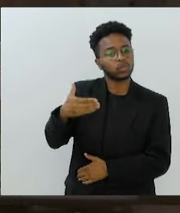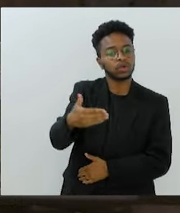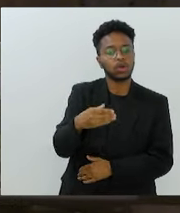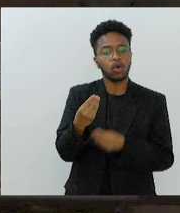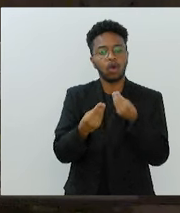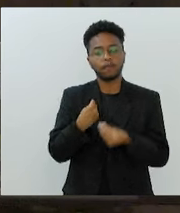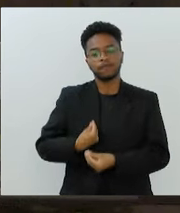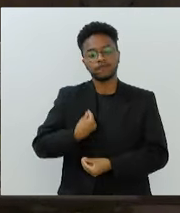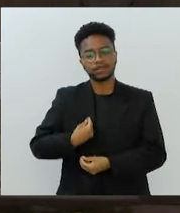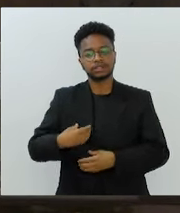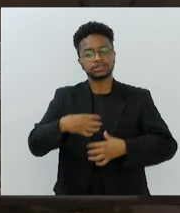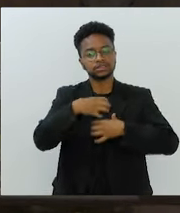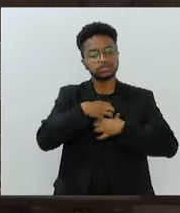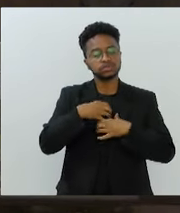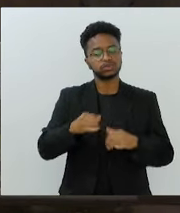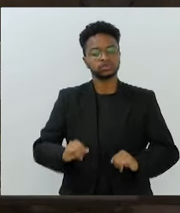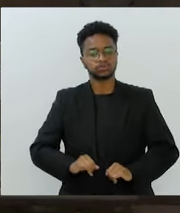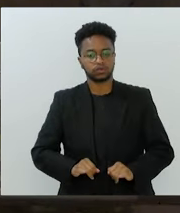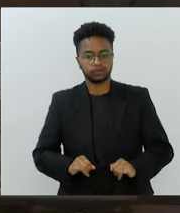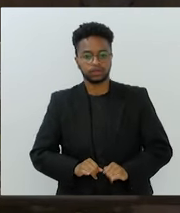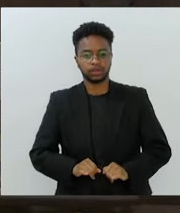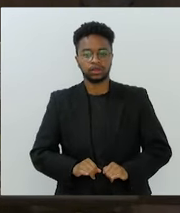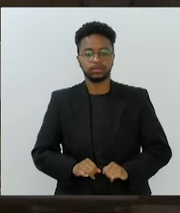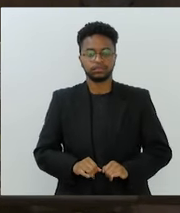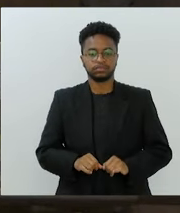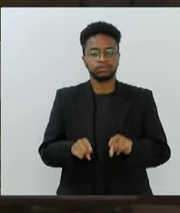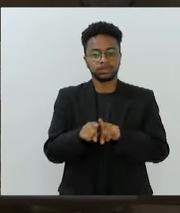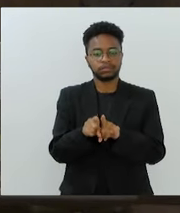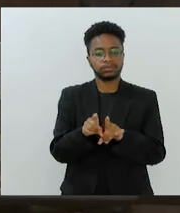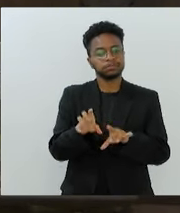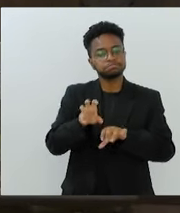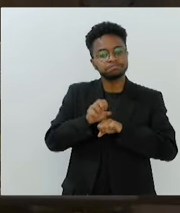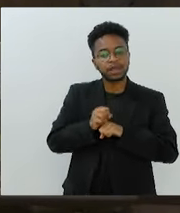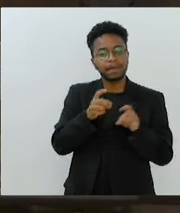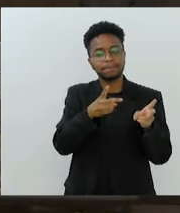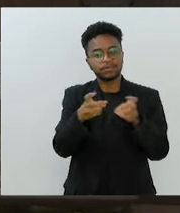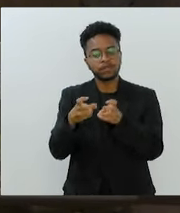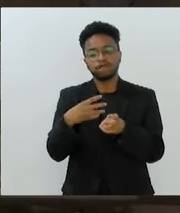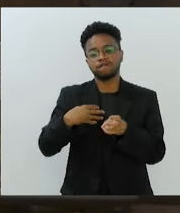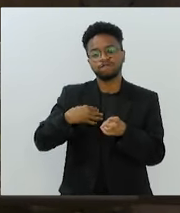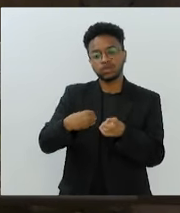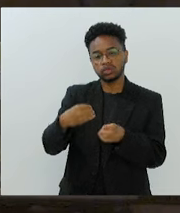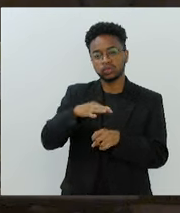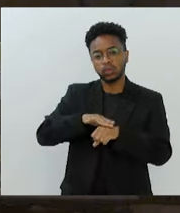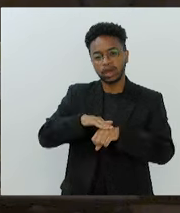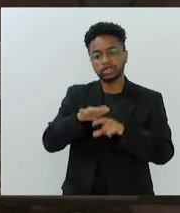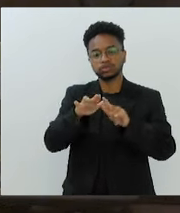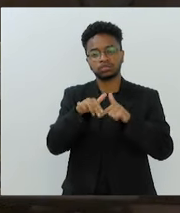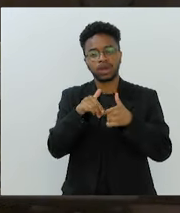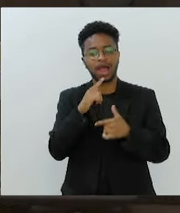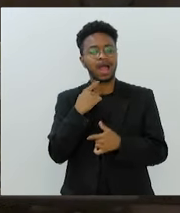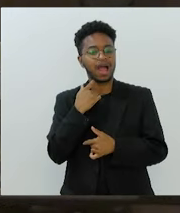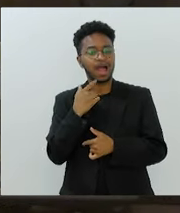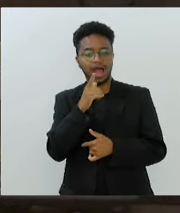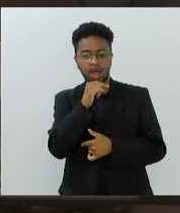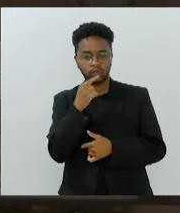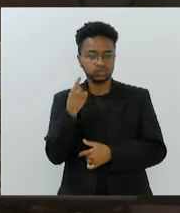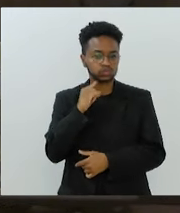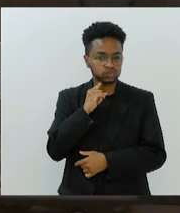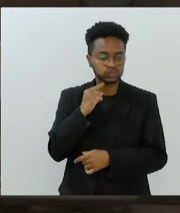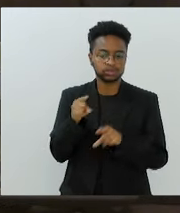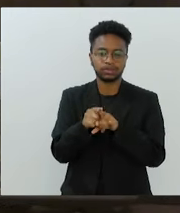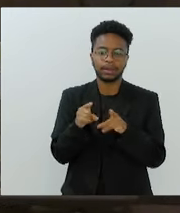sentindo, sofrendo, né, se contaminando, vendo filho doente, no meio do esgoto, no meio do lixão.